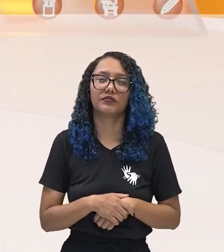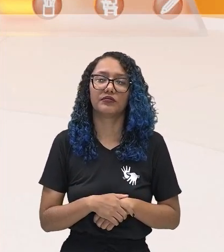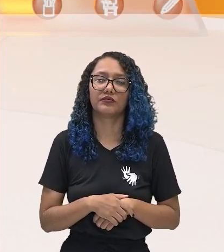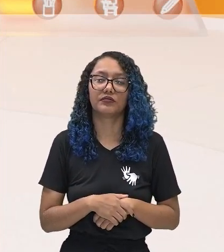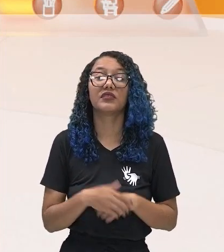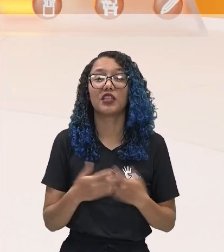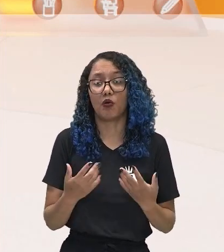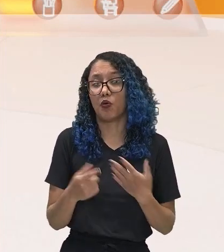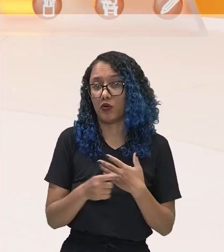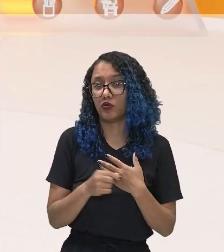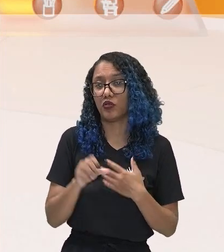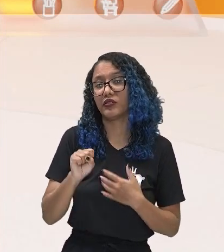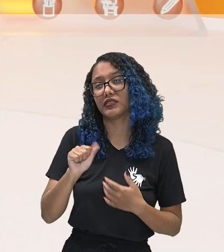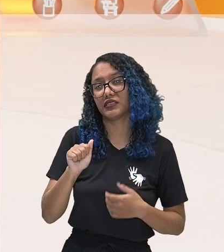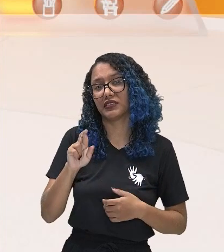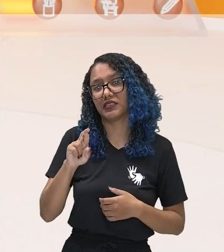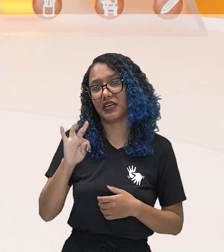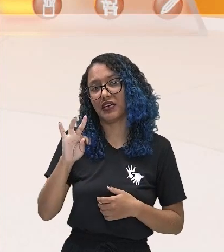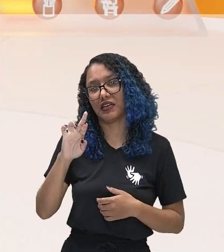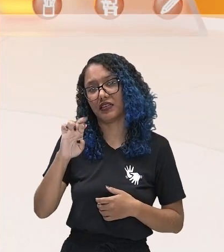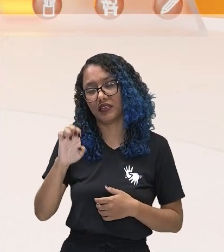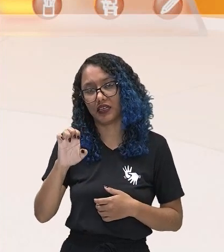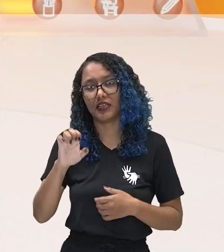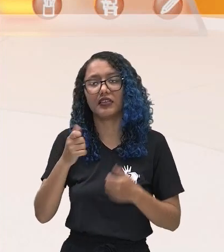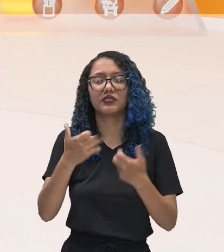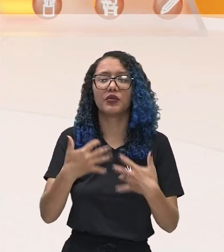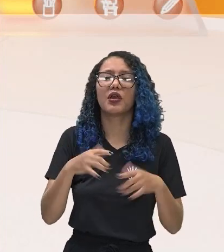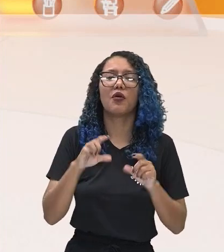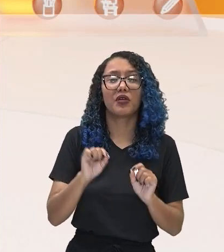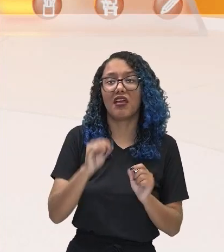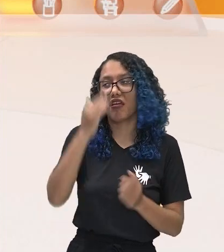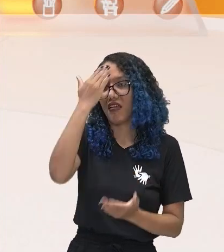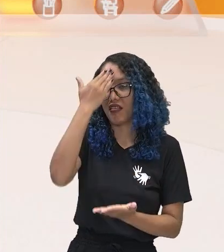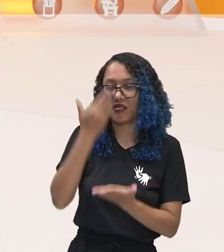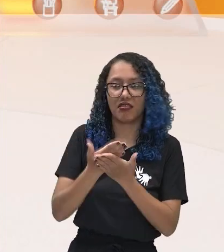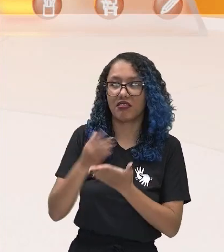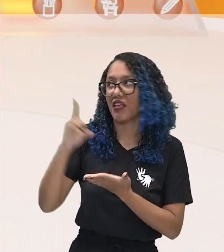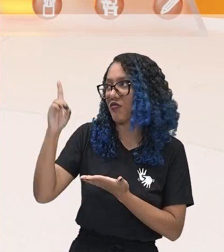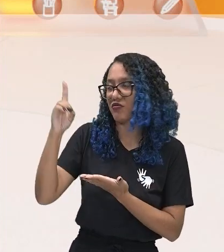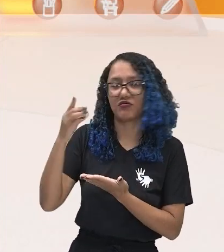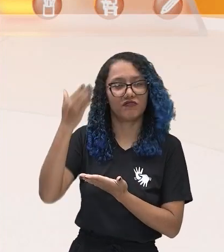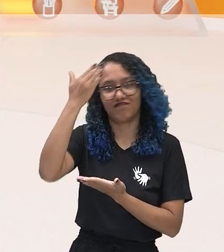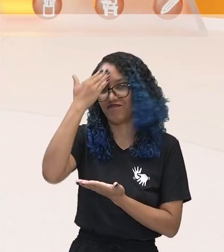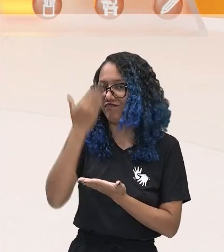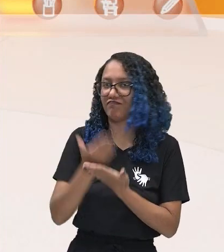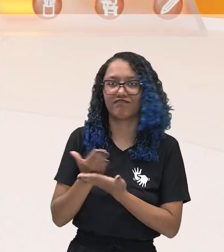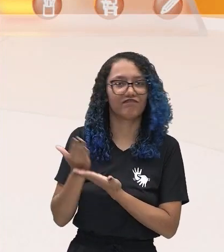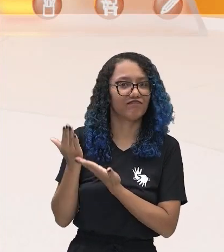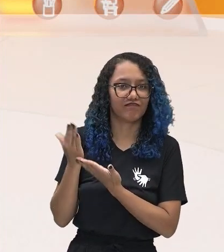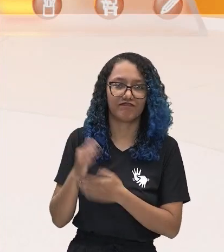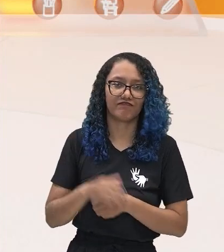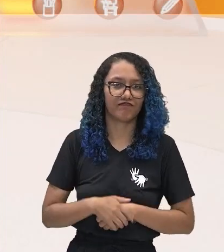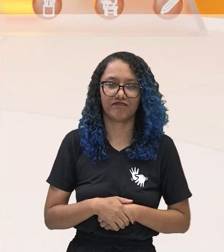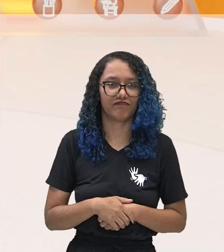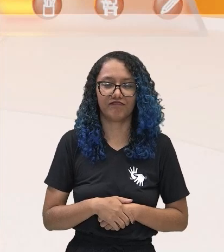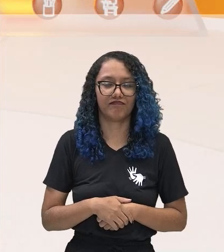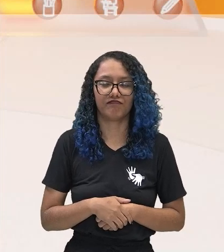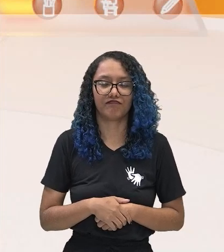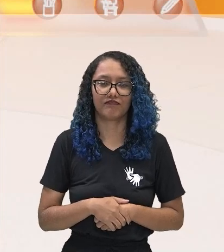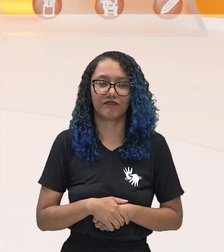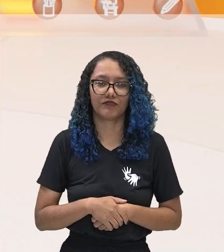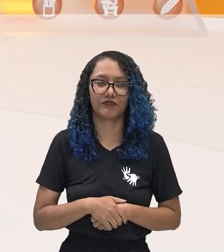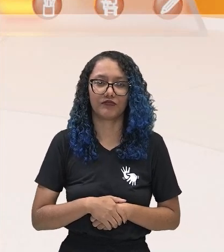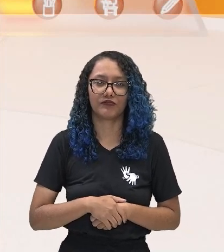existencialista, Sartre, que para ele a ideia de Deus não existe, né? Não existe essa ideia de Deus,